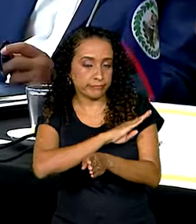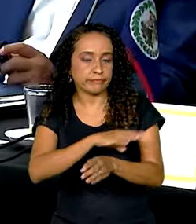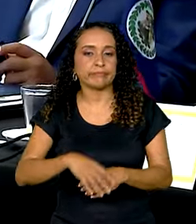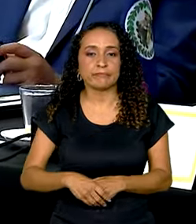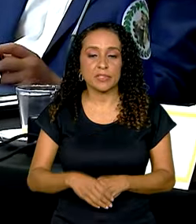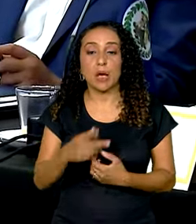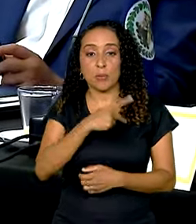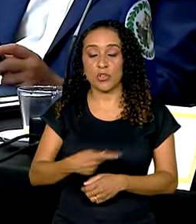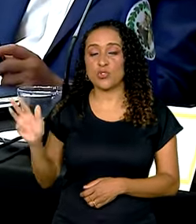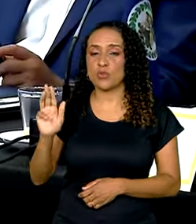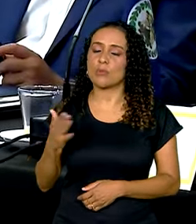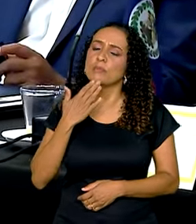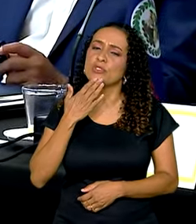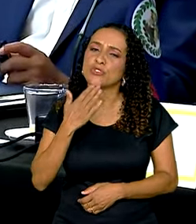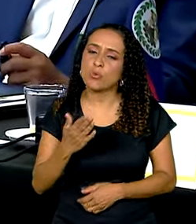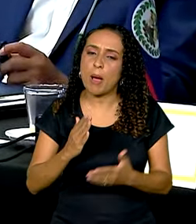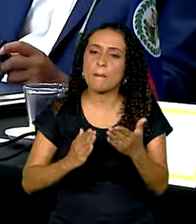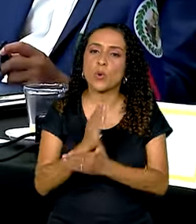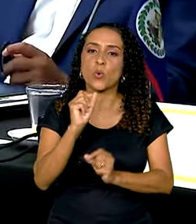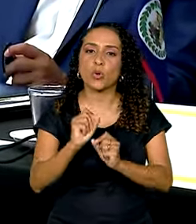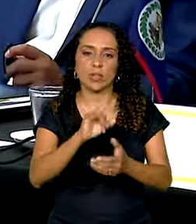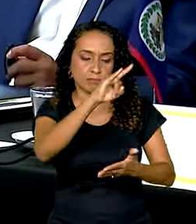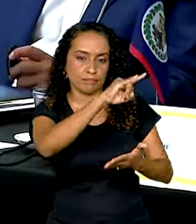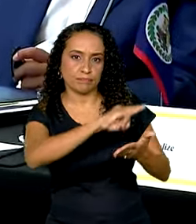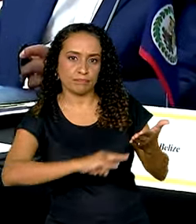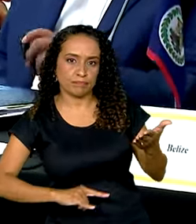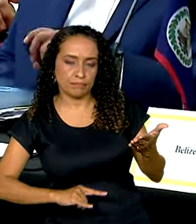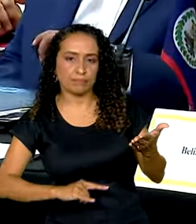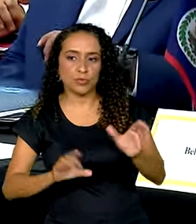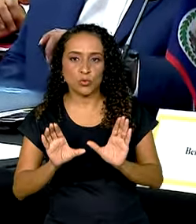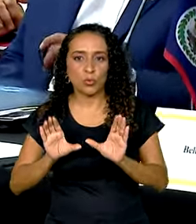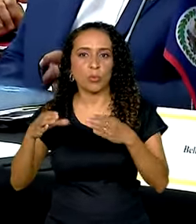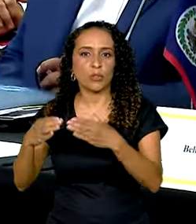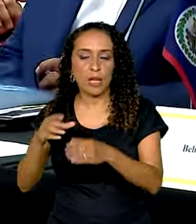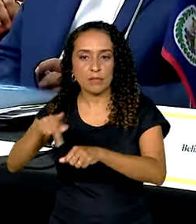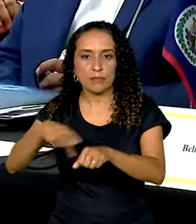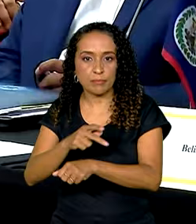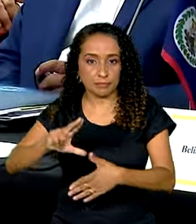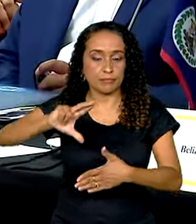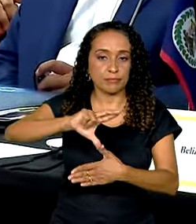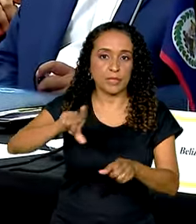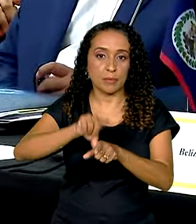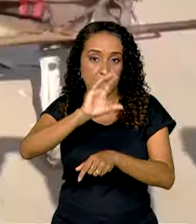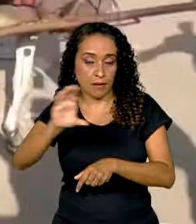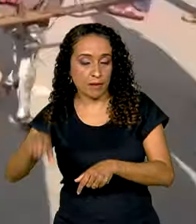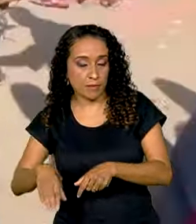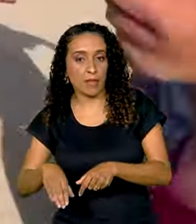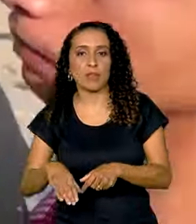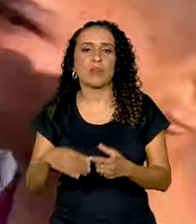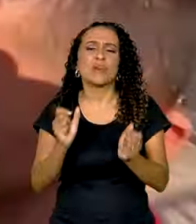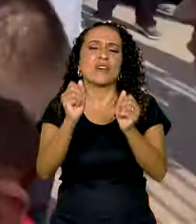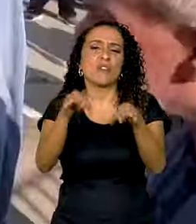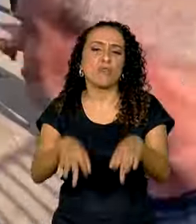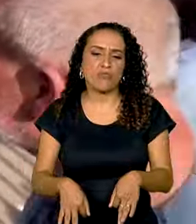o presidente Lula pediu a aprovação de uma declaração da comunidade de países latino-americanos e caribenhos pelo